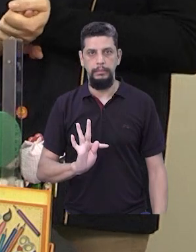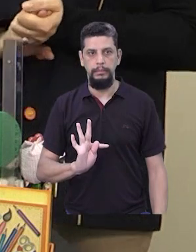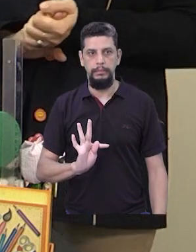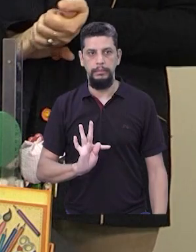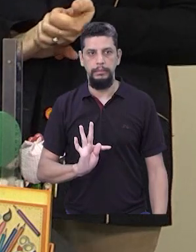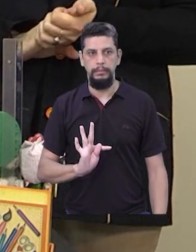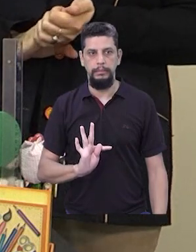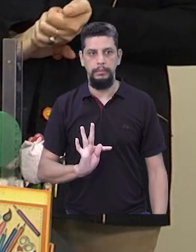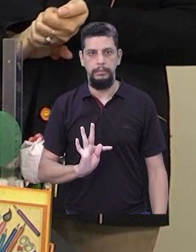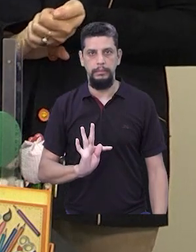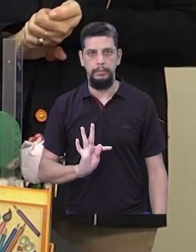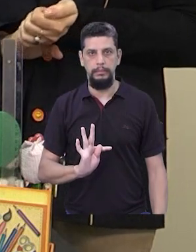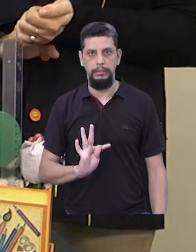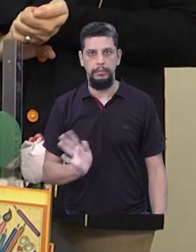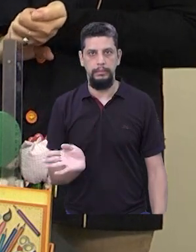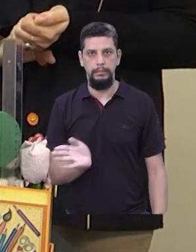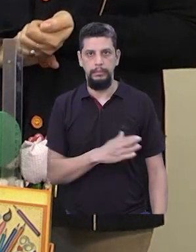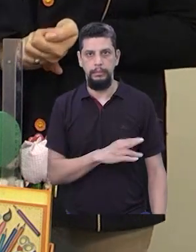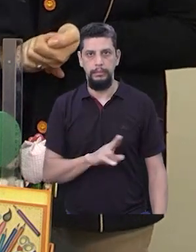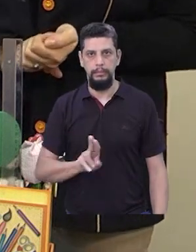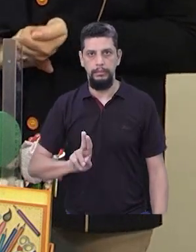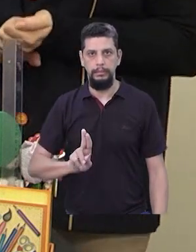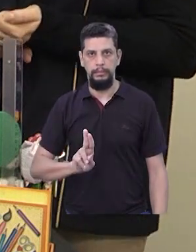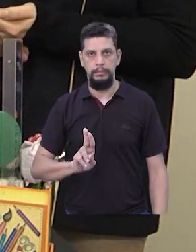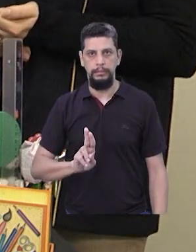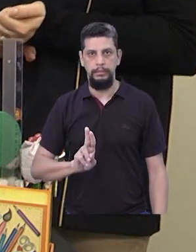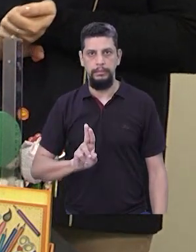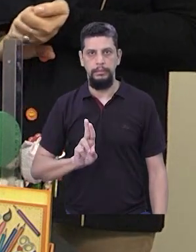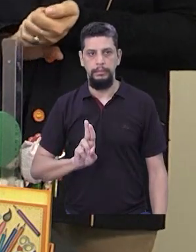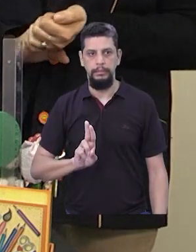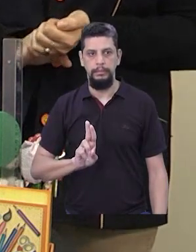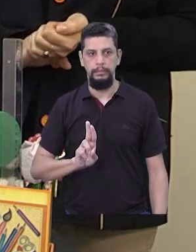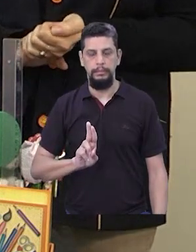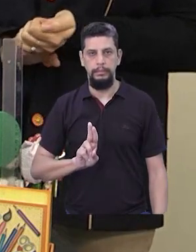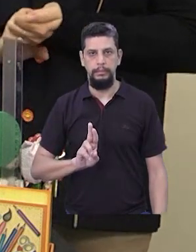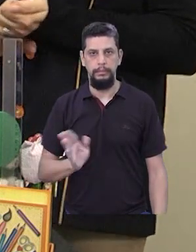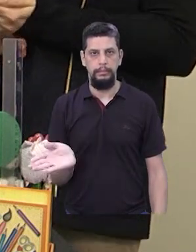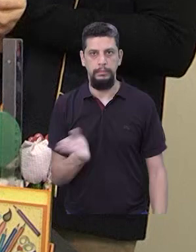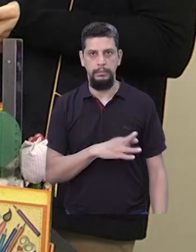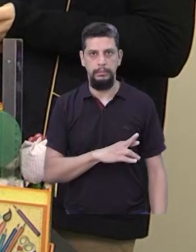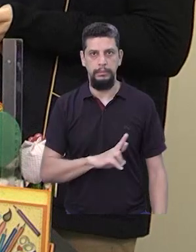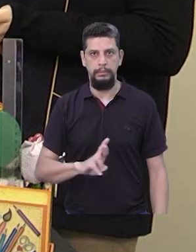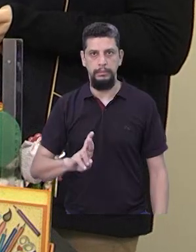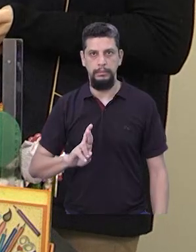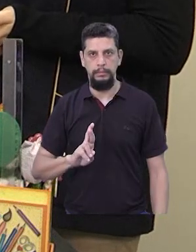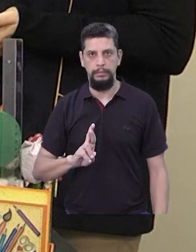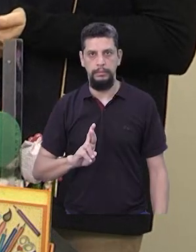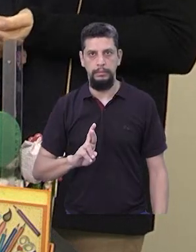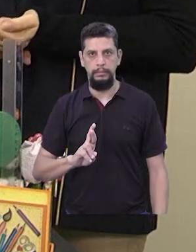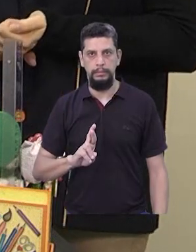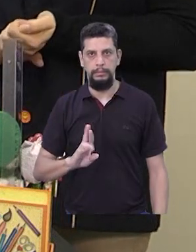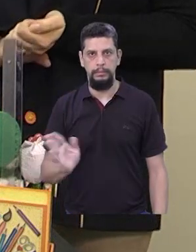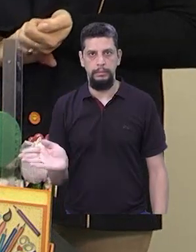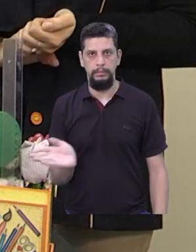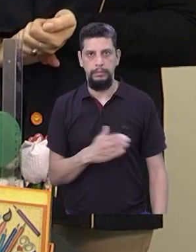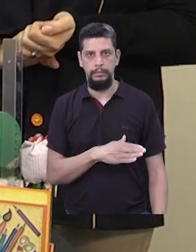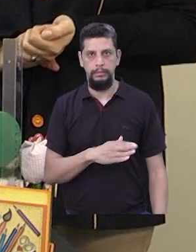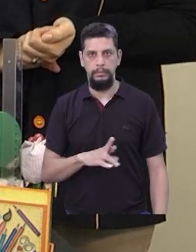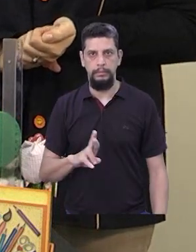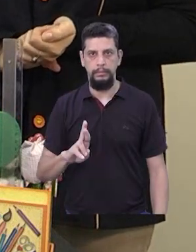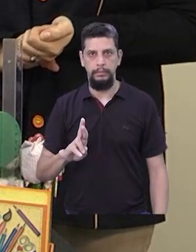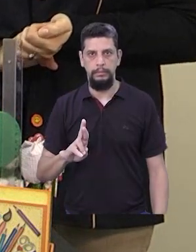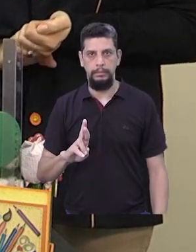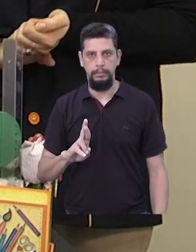T. Opa. O T e o U pra fazer Tu. O R e o